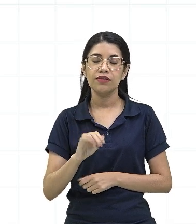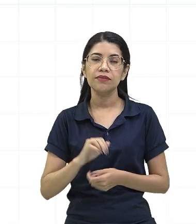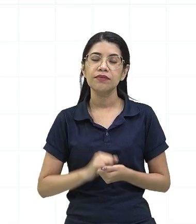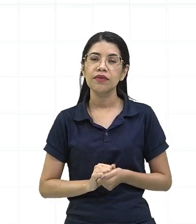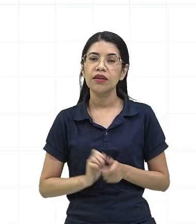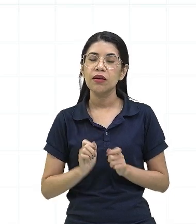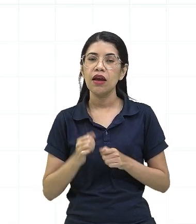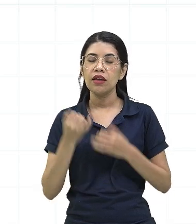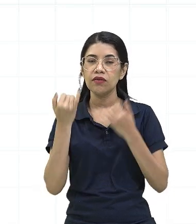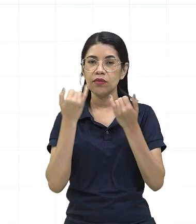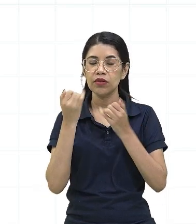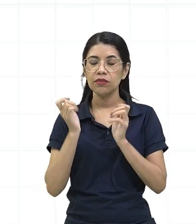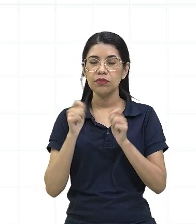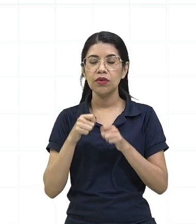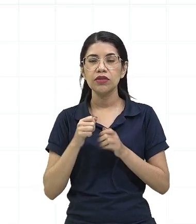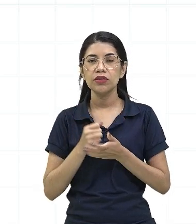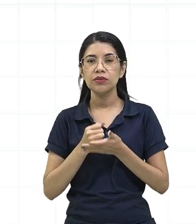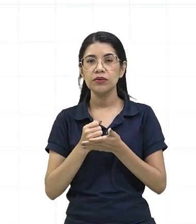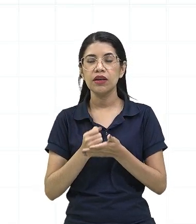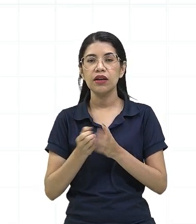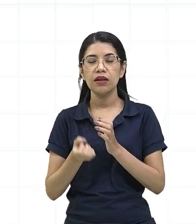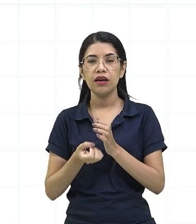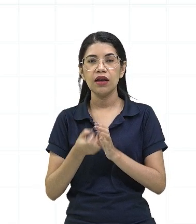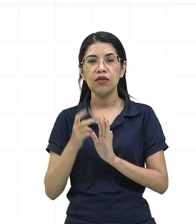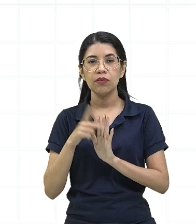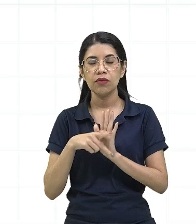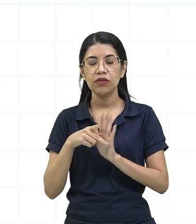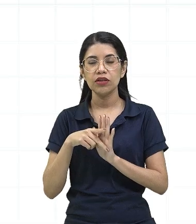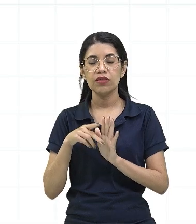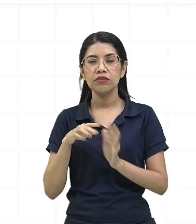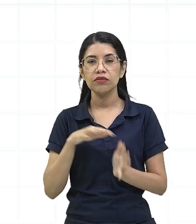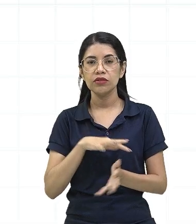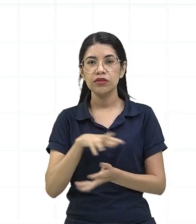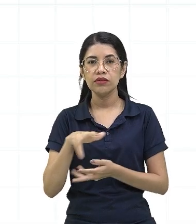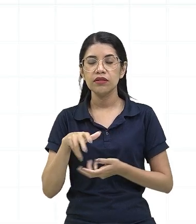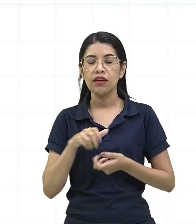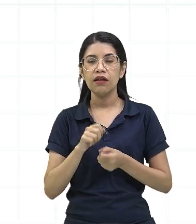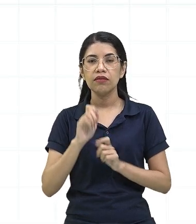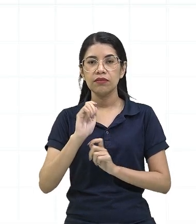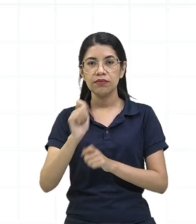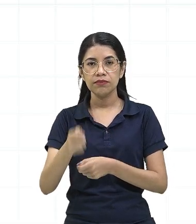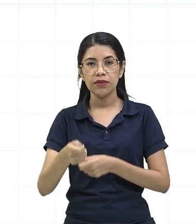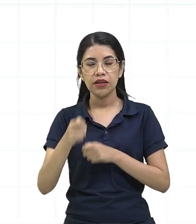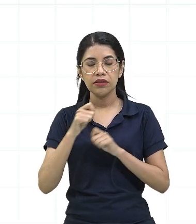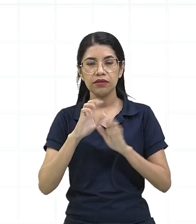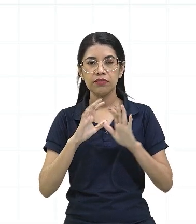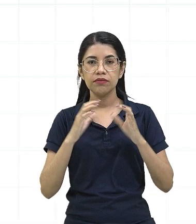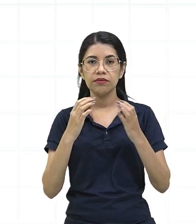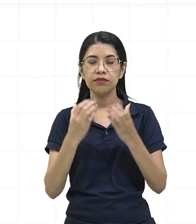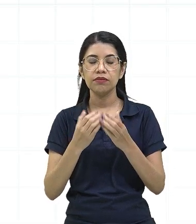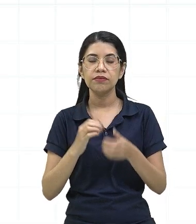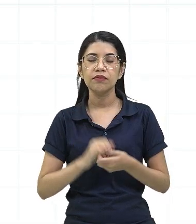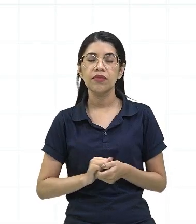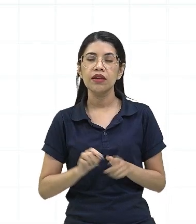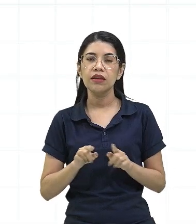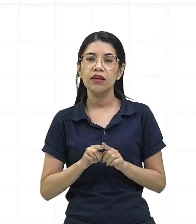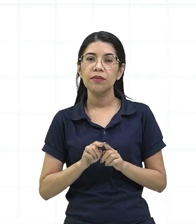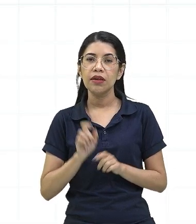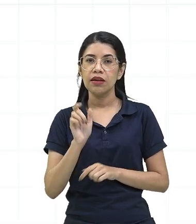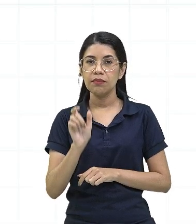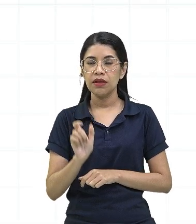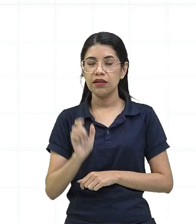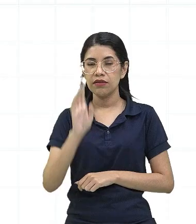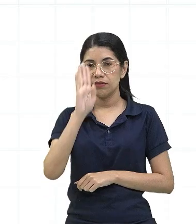ajudar em ações de manejo sustentável e no fortalecimento da pesca comunitária. Temos as palavras-chave, também que é